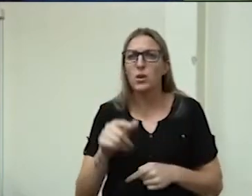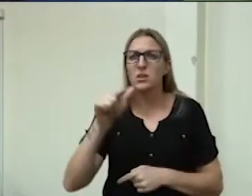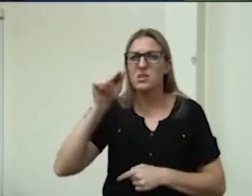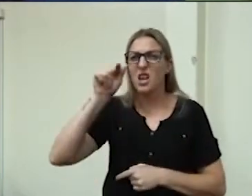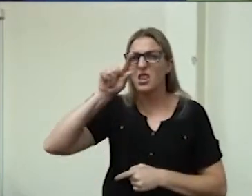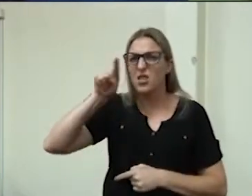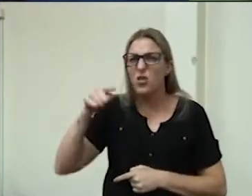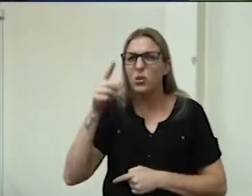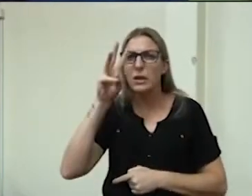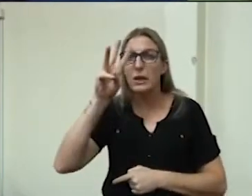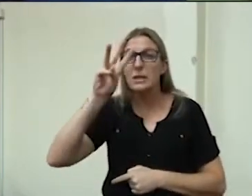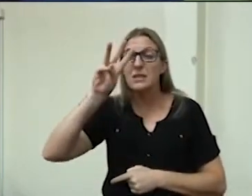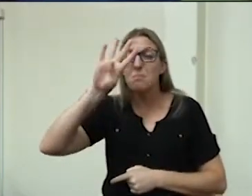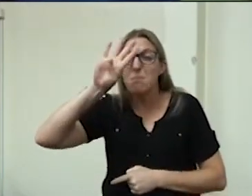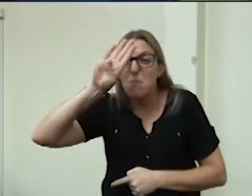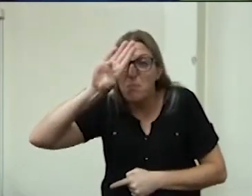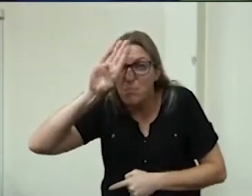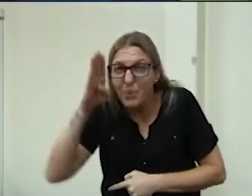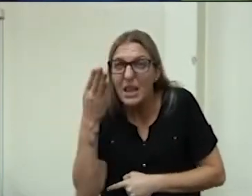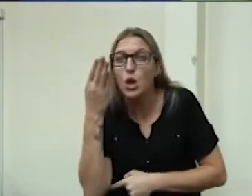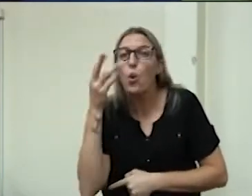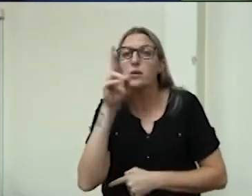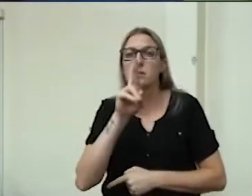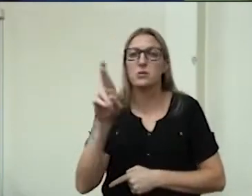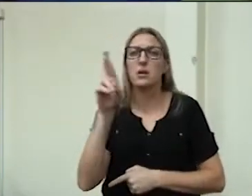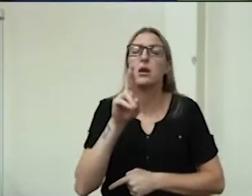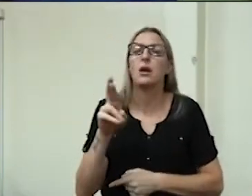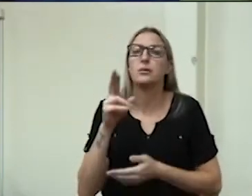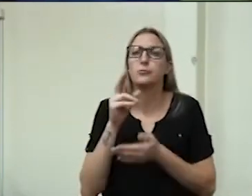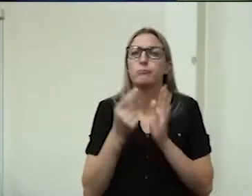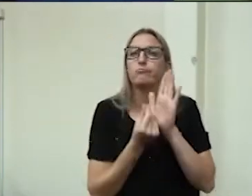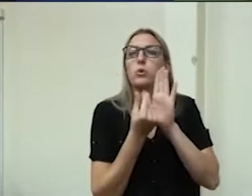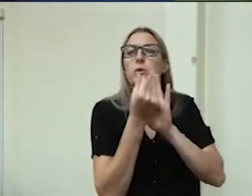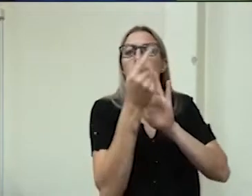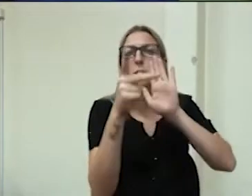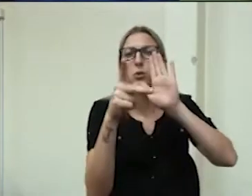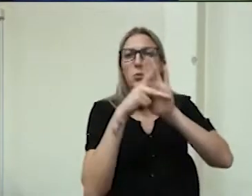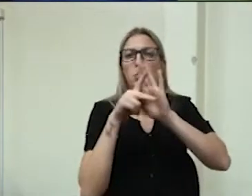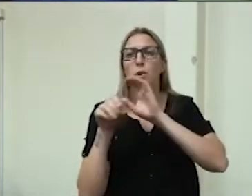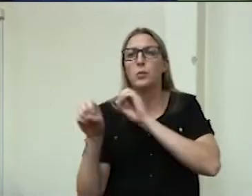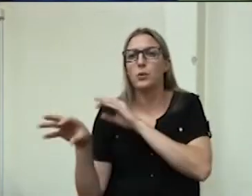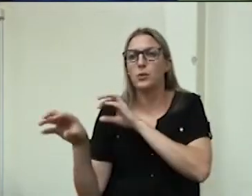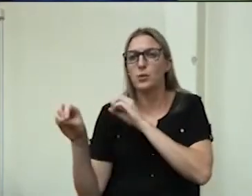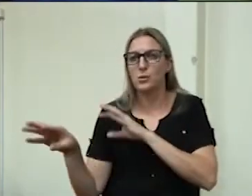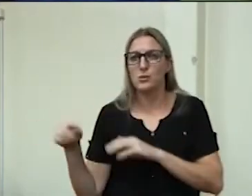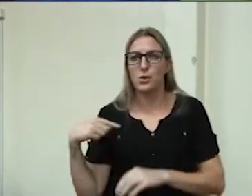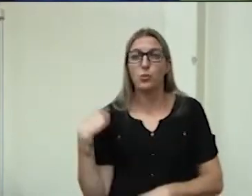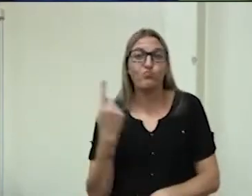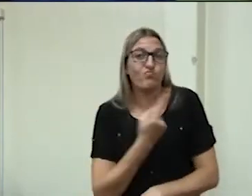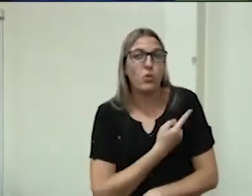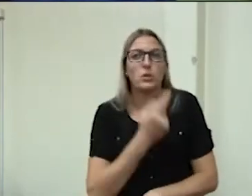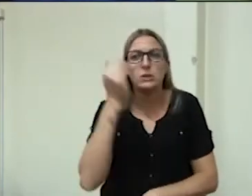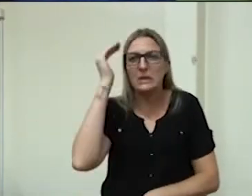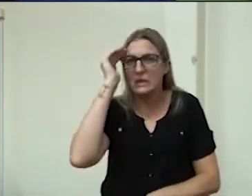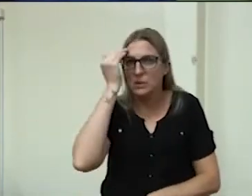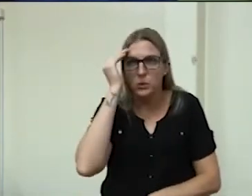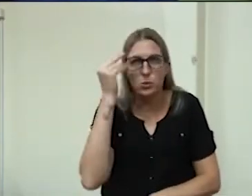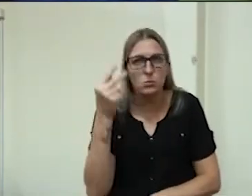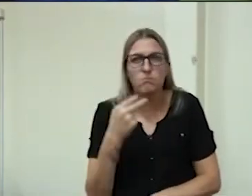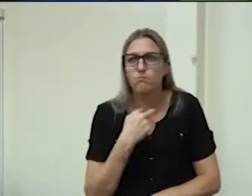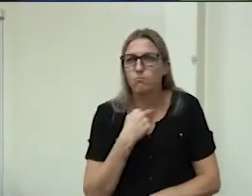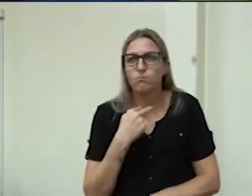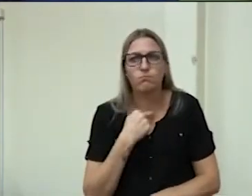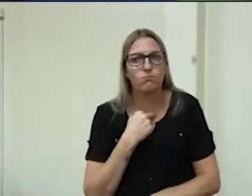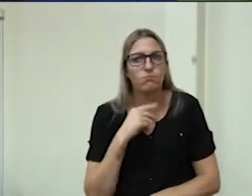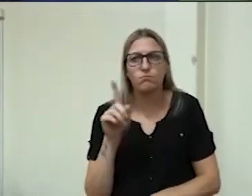7,3 bilhões de reais que são do orçamento da educação. E nós compreendemos que isso não é o melhor caminho para esse